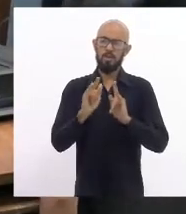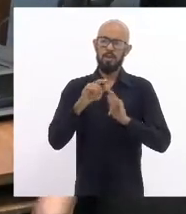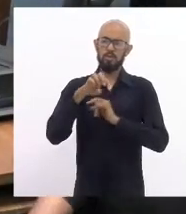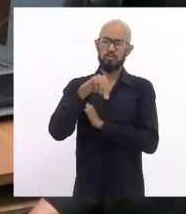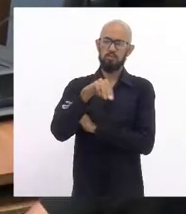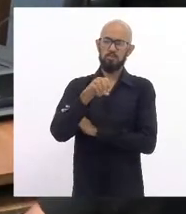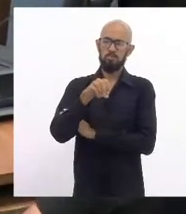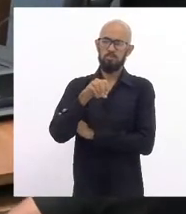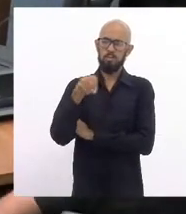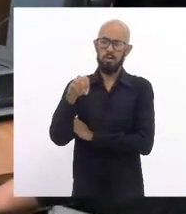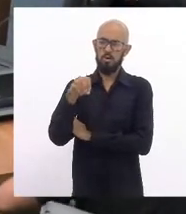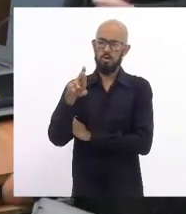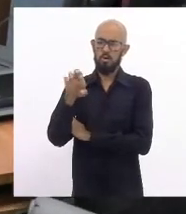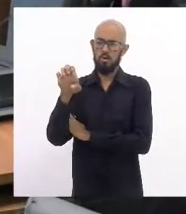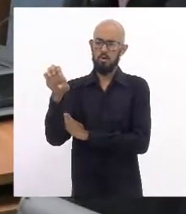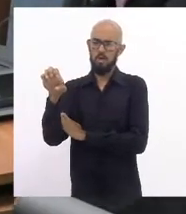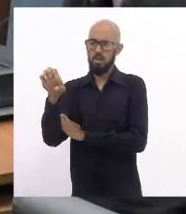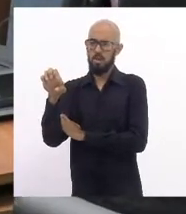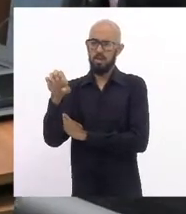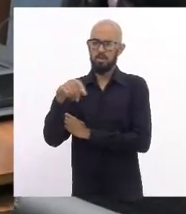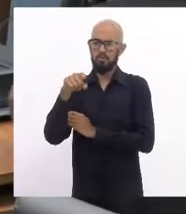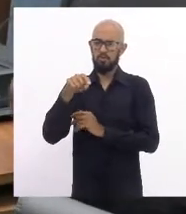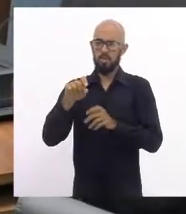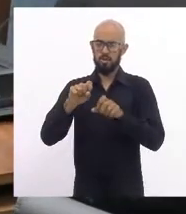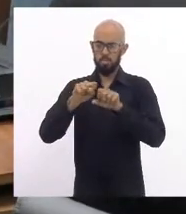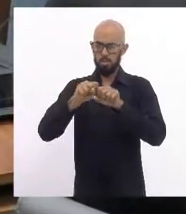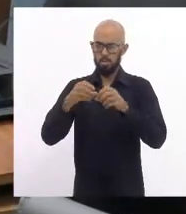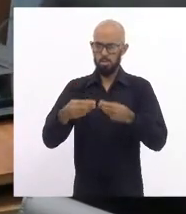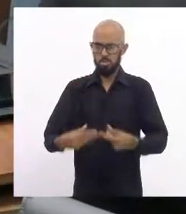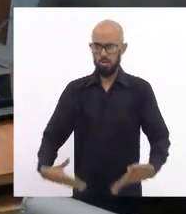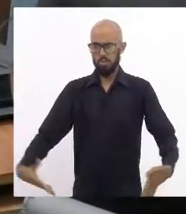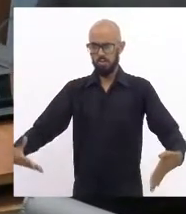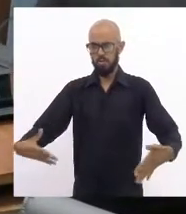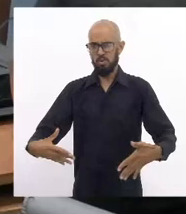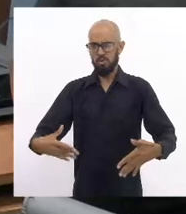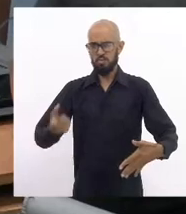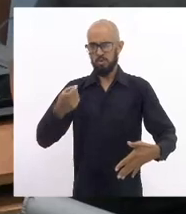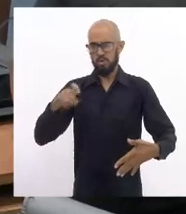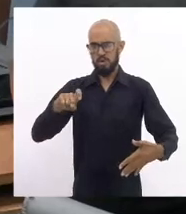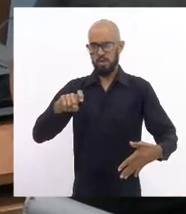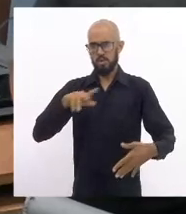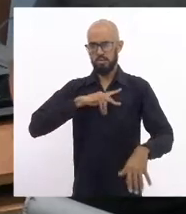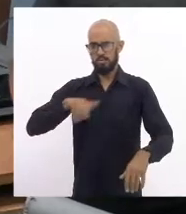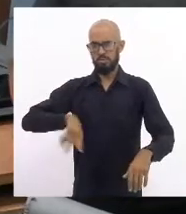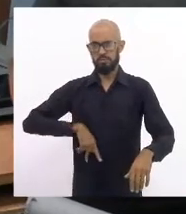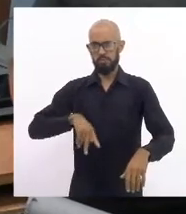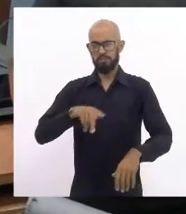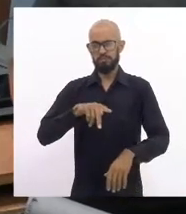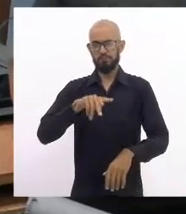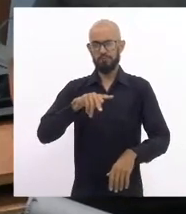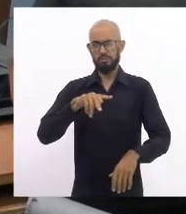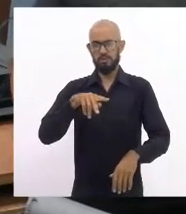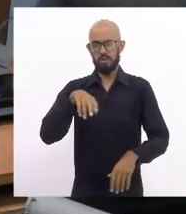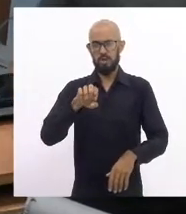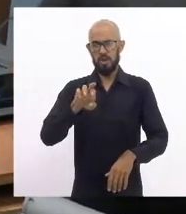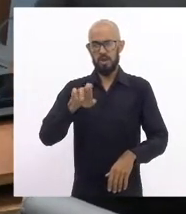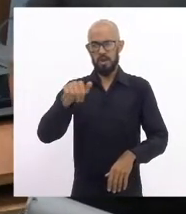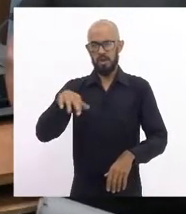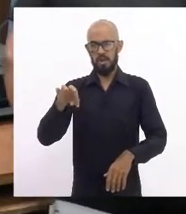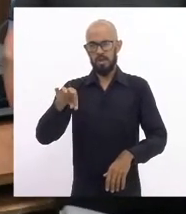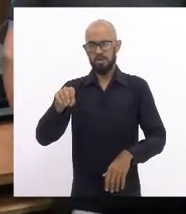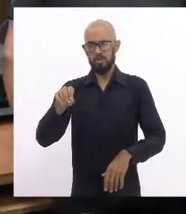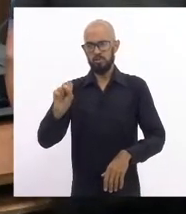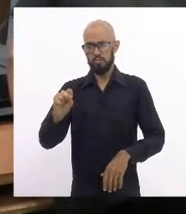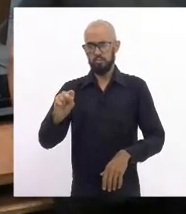exemplo, que foi demolido na gestão do então ex-presidente da ditadura, Ernesto Geisel. E hoje, ali